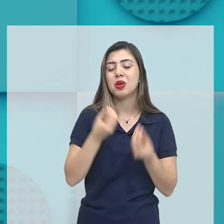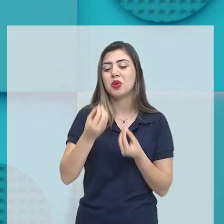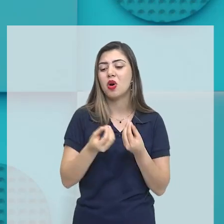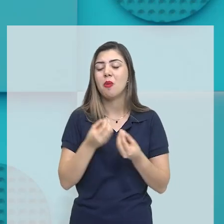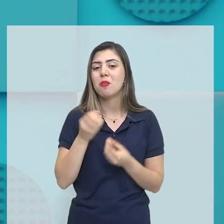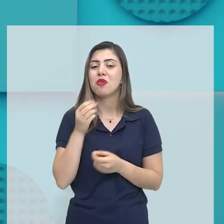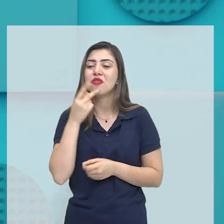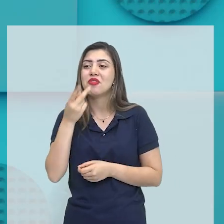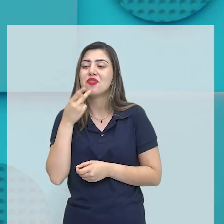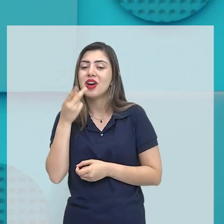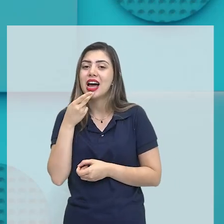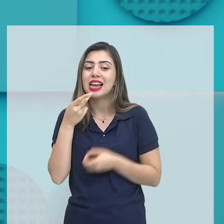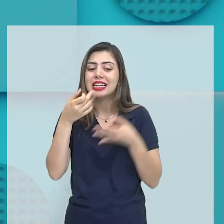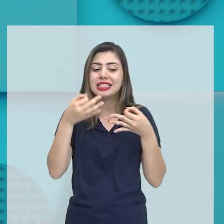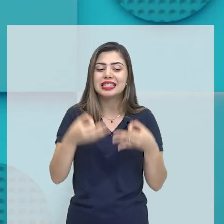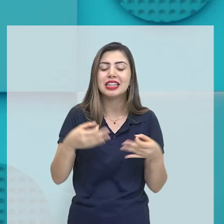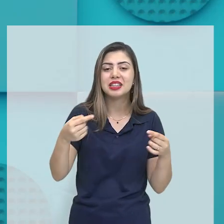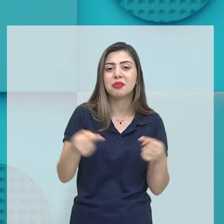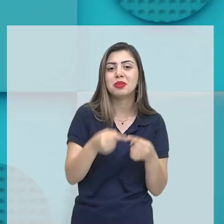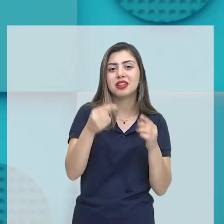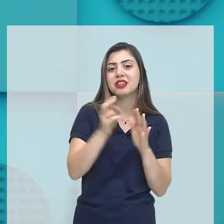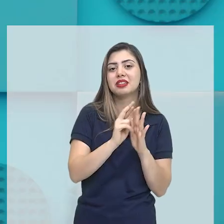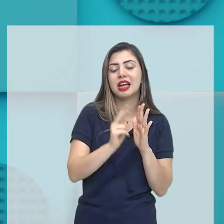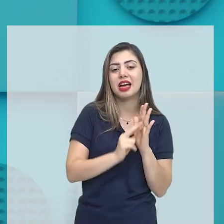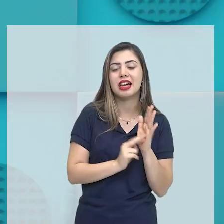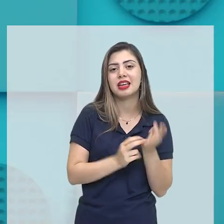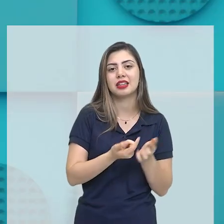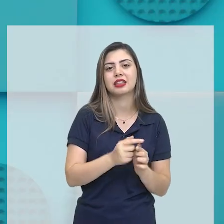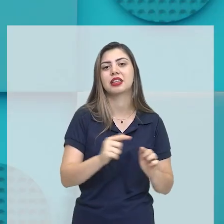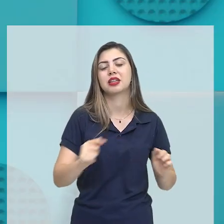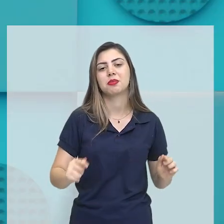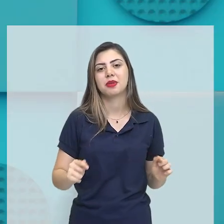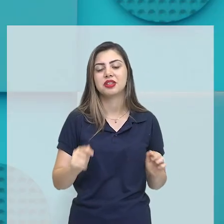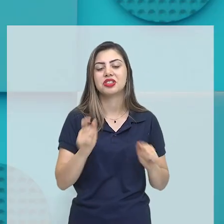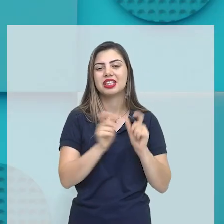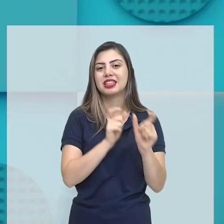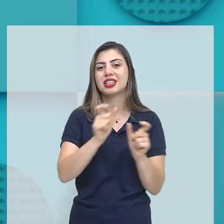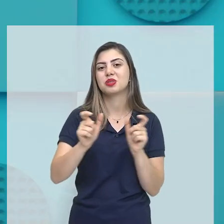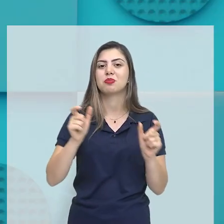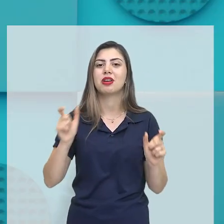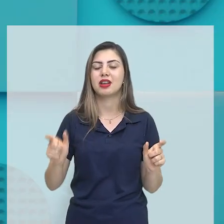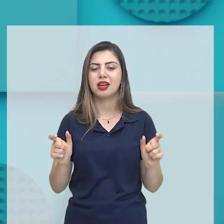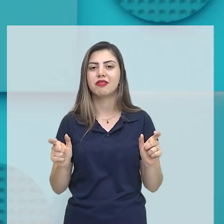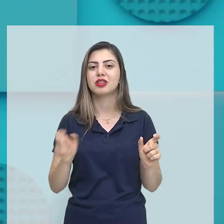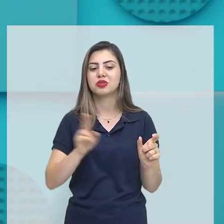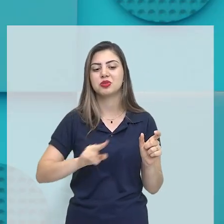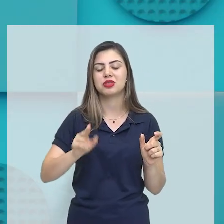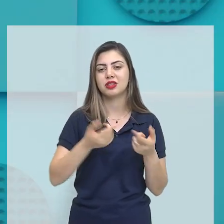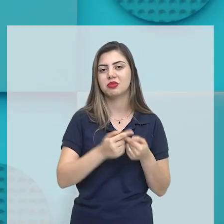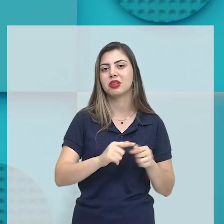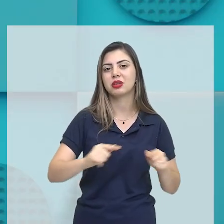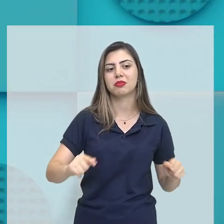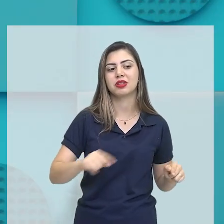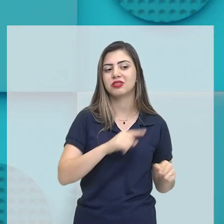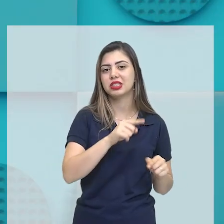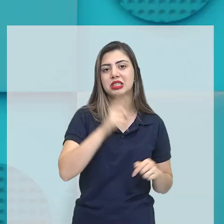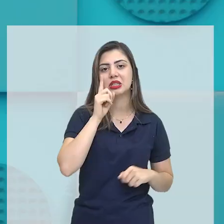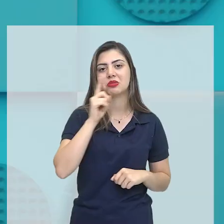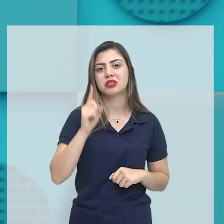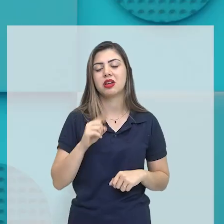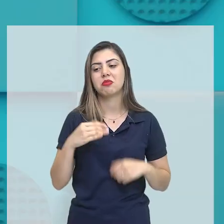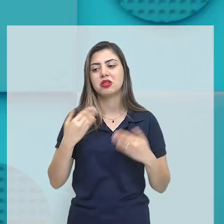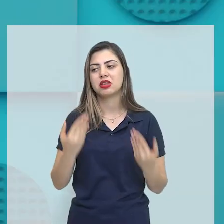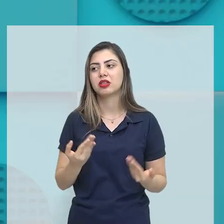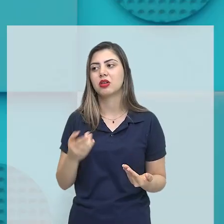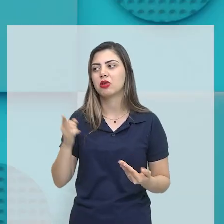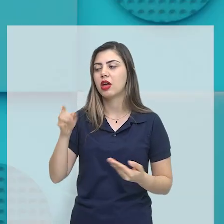que pronuncia a gramática normativa, né? As palavras de acordo com a gramática. E aí, ela vai